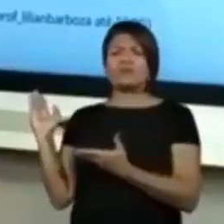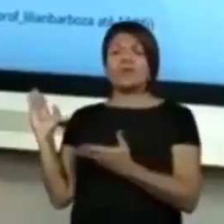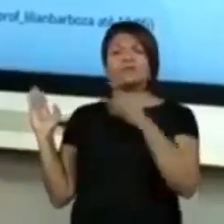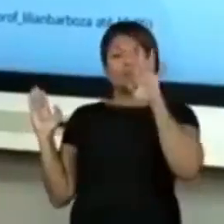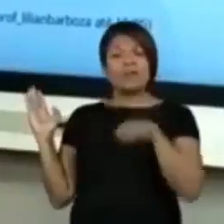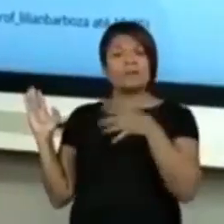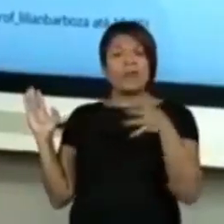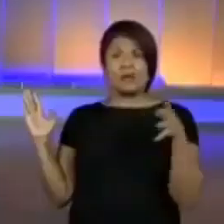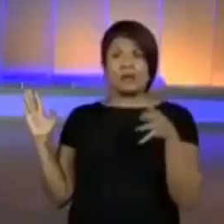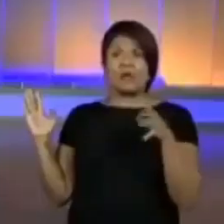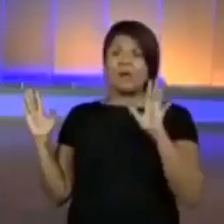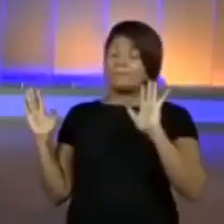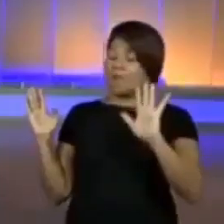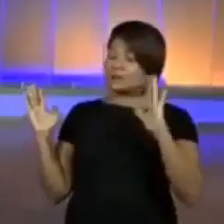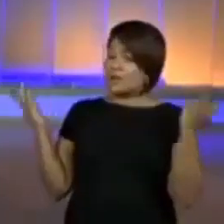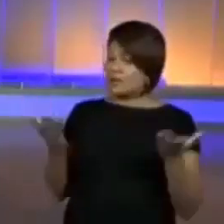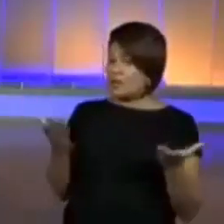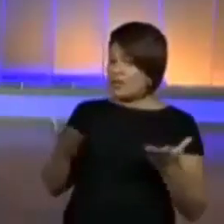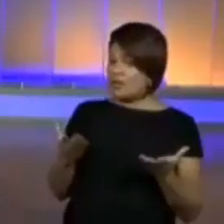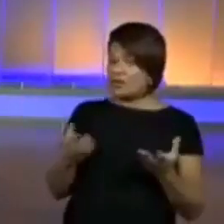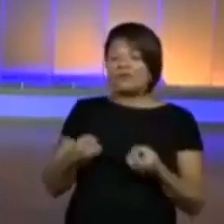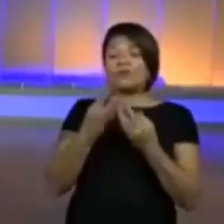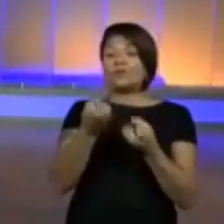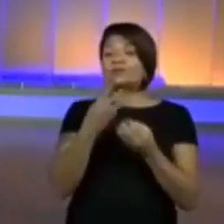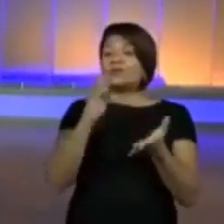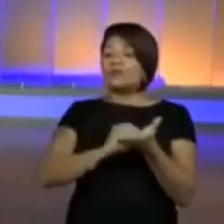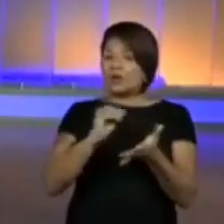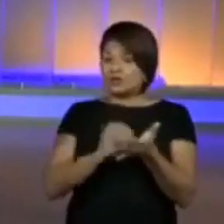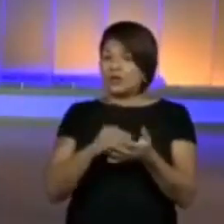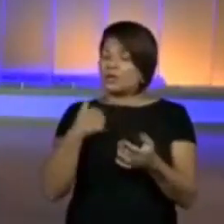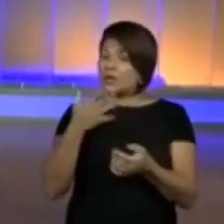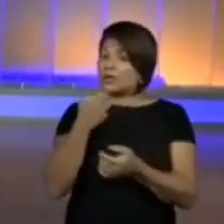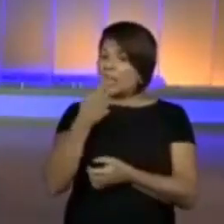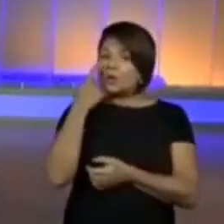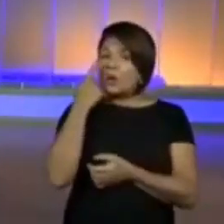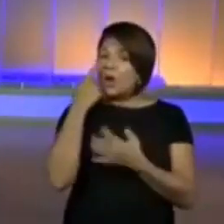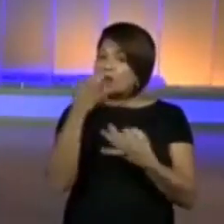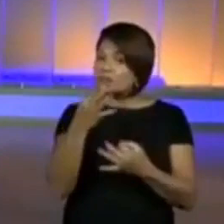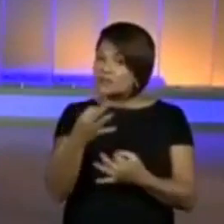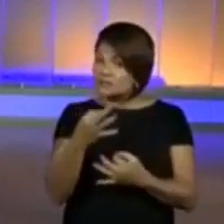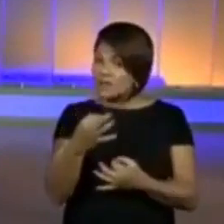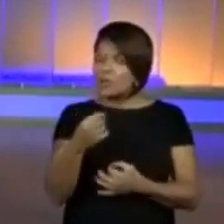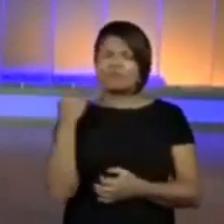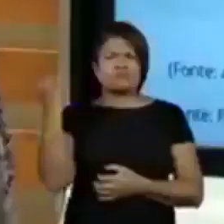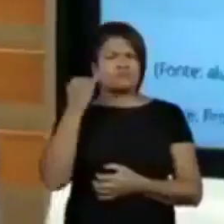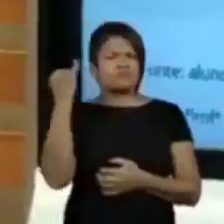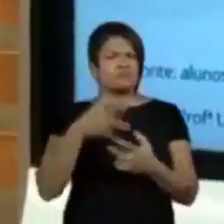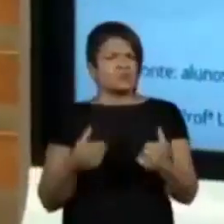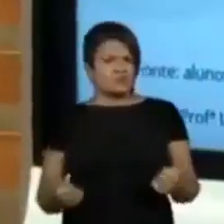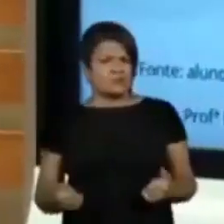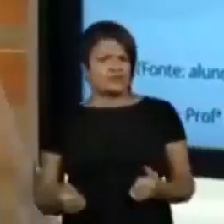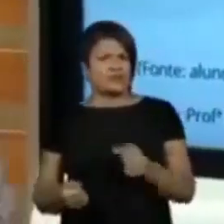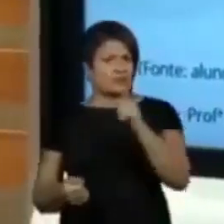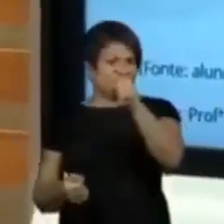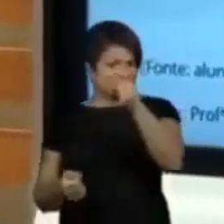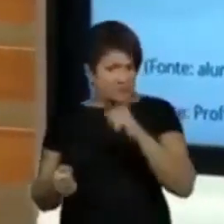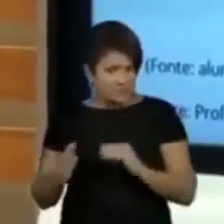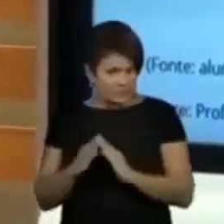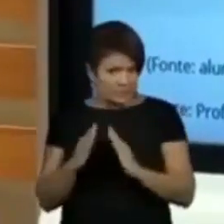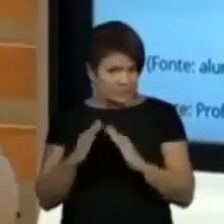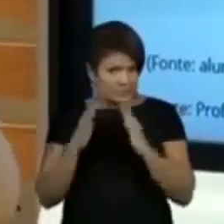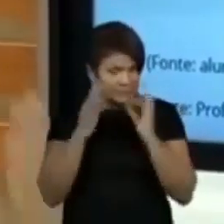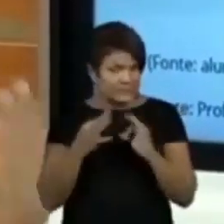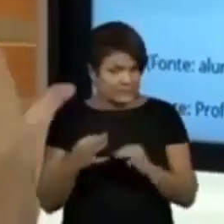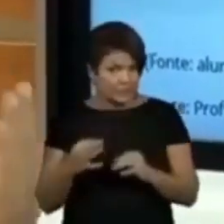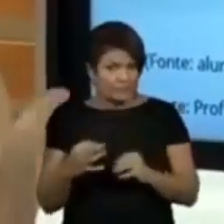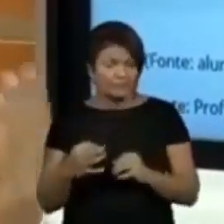mas olha, nesse momento ainda sem os dados, porque eu quero chamar a atenção para algo muito importante. Você aí de casa, presta